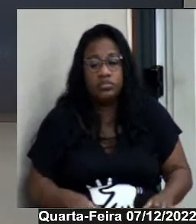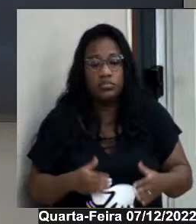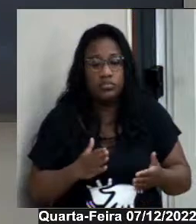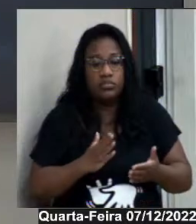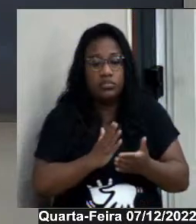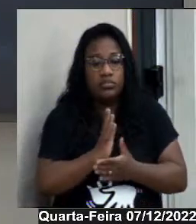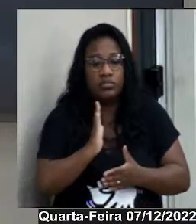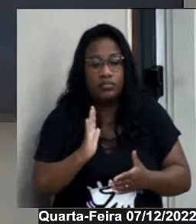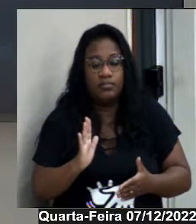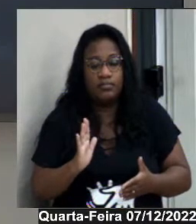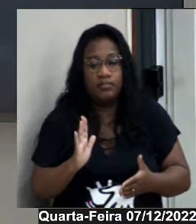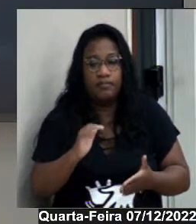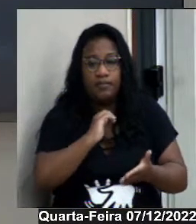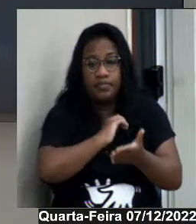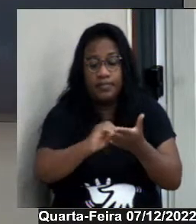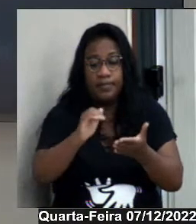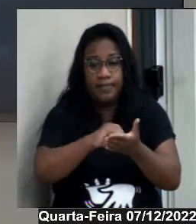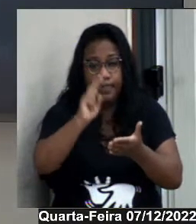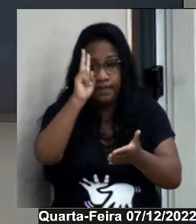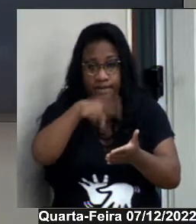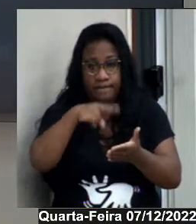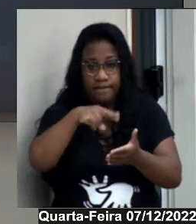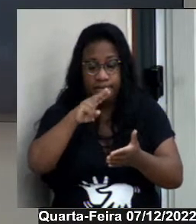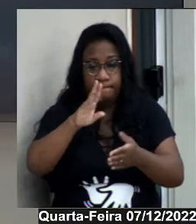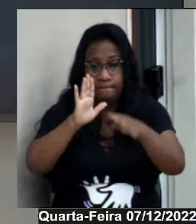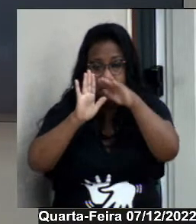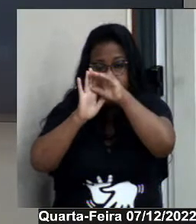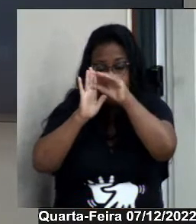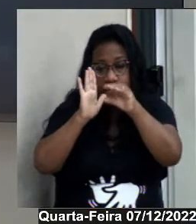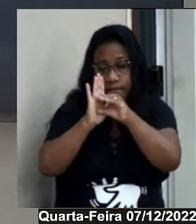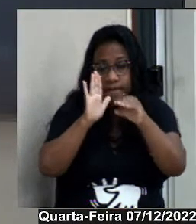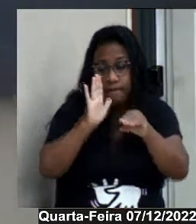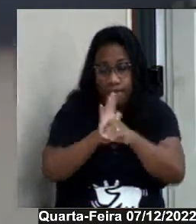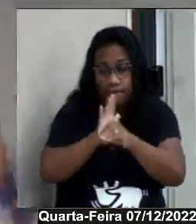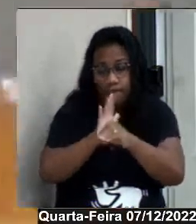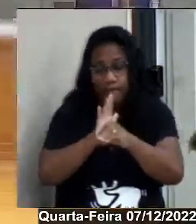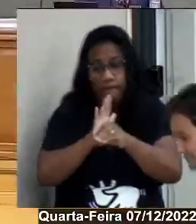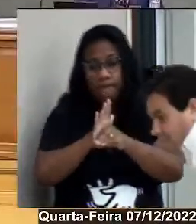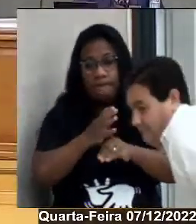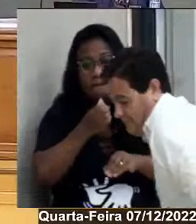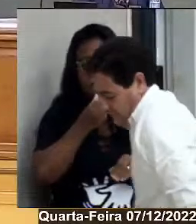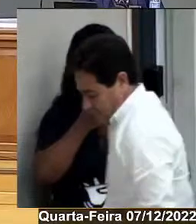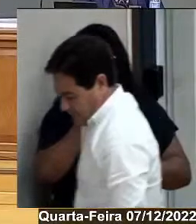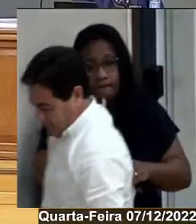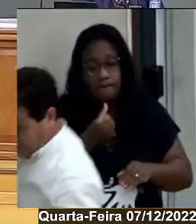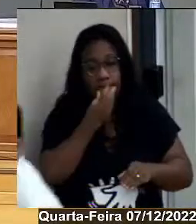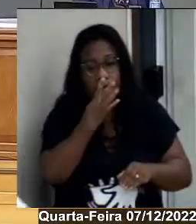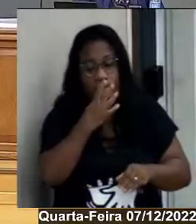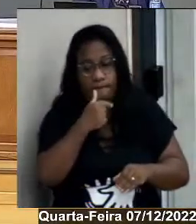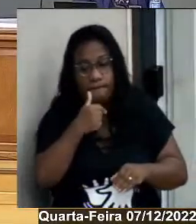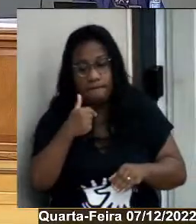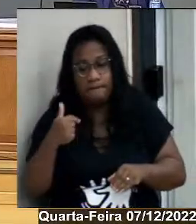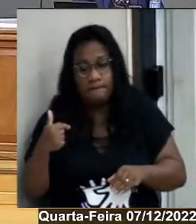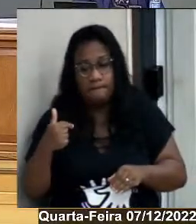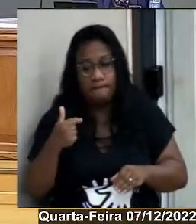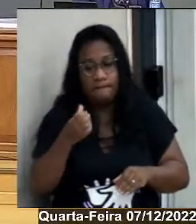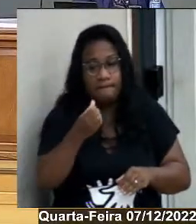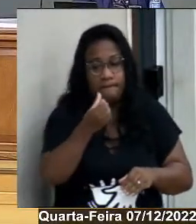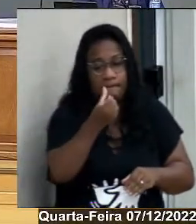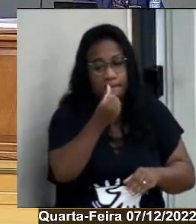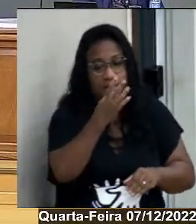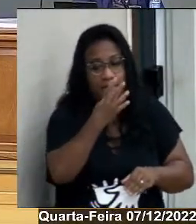A indicação está aprovada. Solicito ao senhor secretário que faça a leitura em bloco das indicações 647